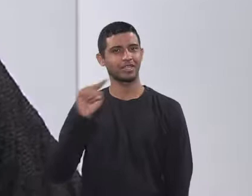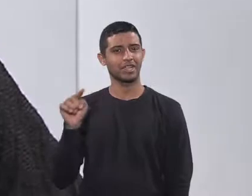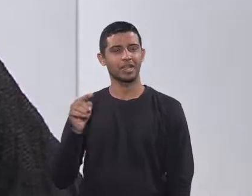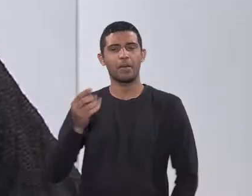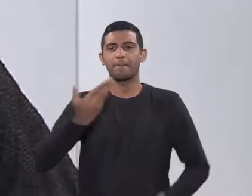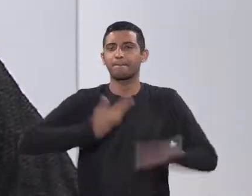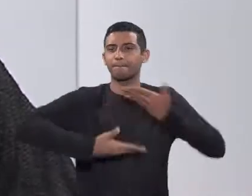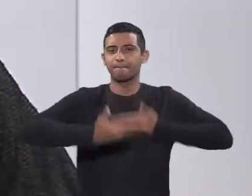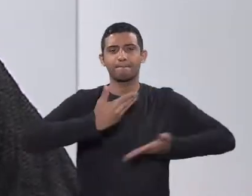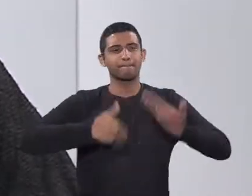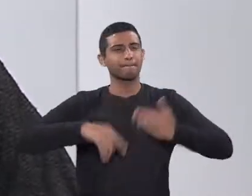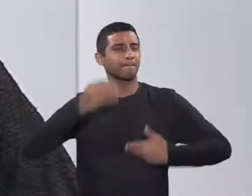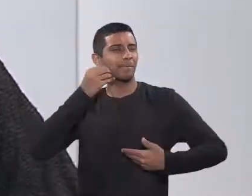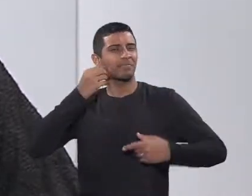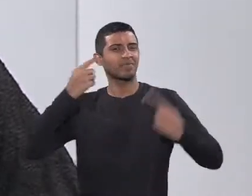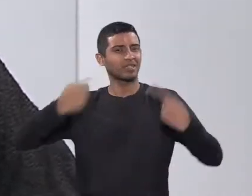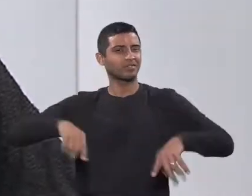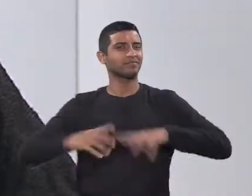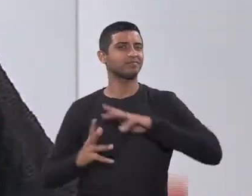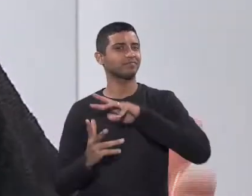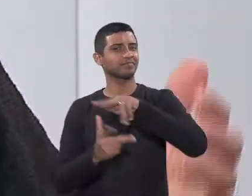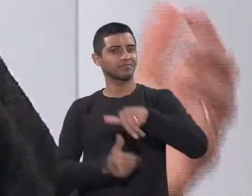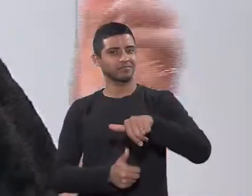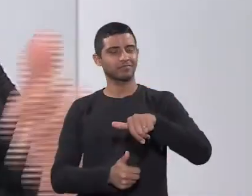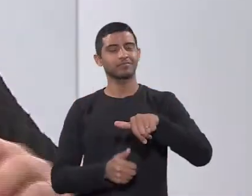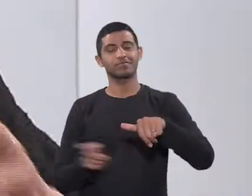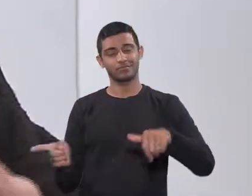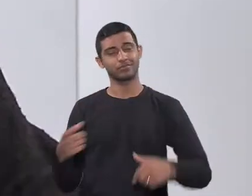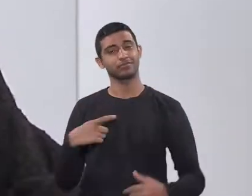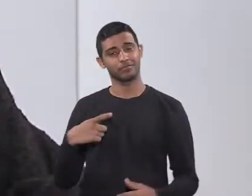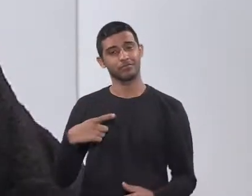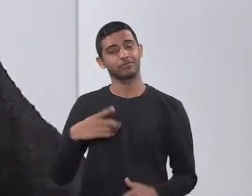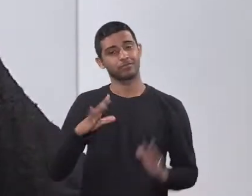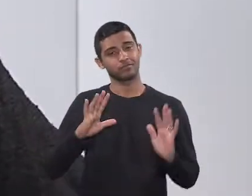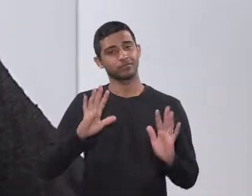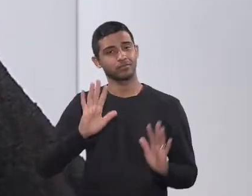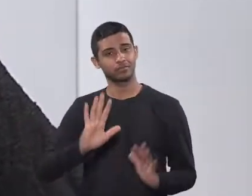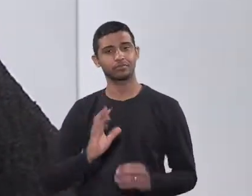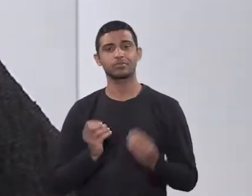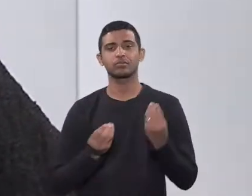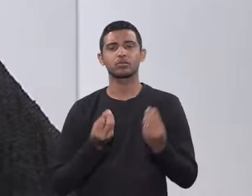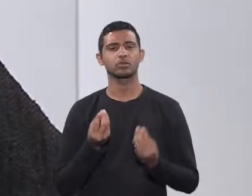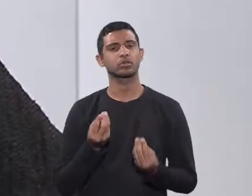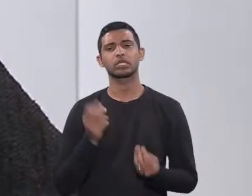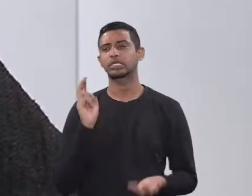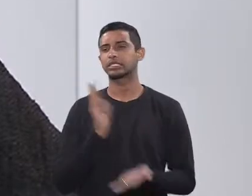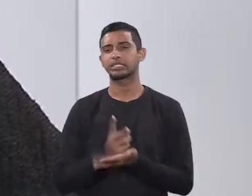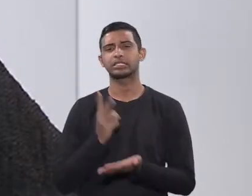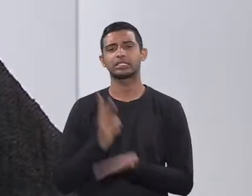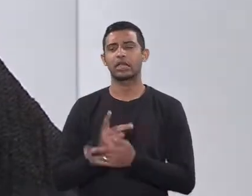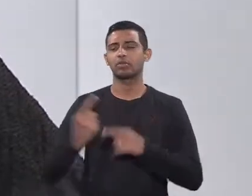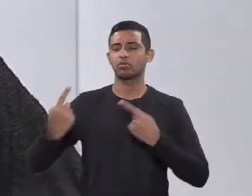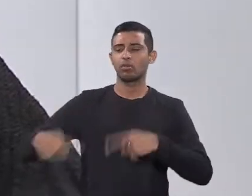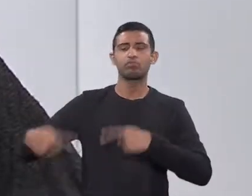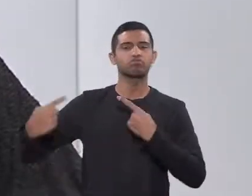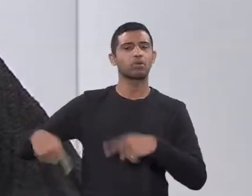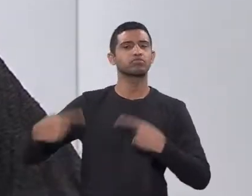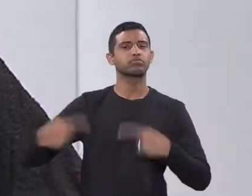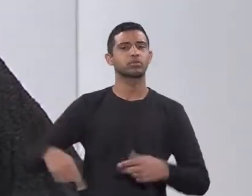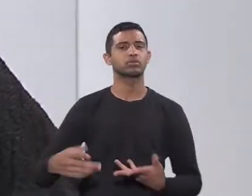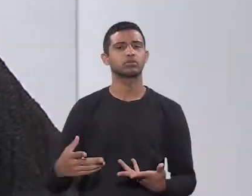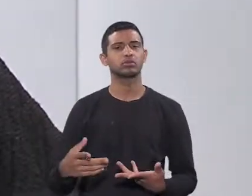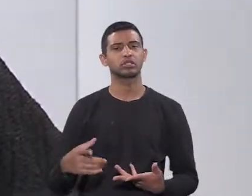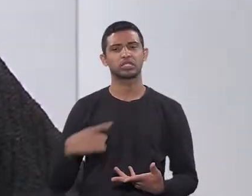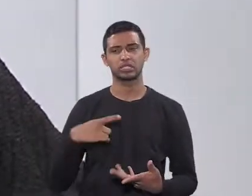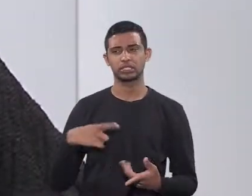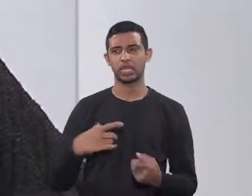participar de competições mundiais. Ele participa até, mas sempre, toda a competição dele, nós não